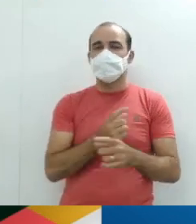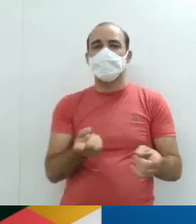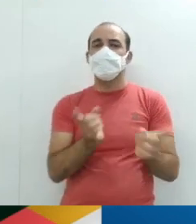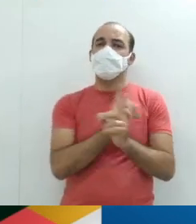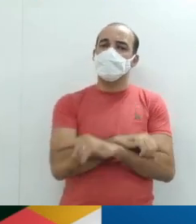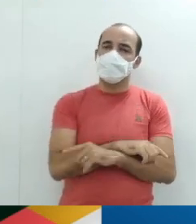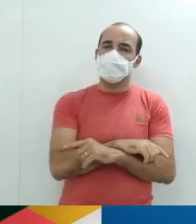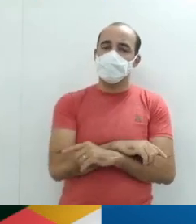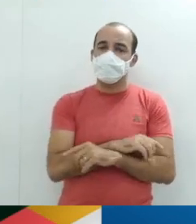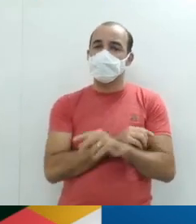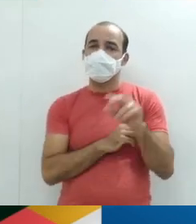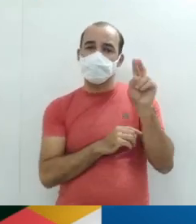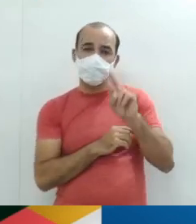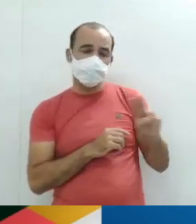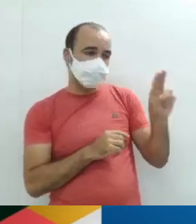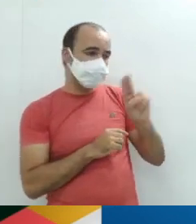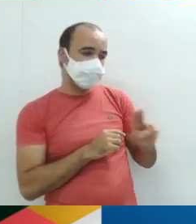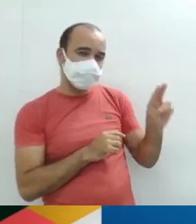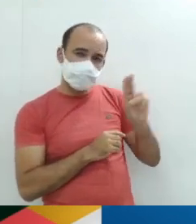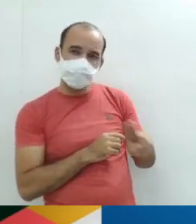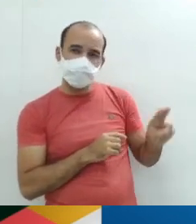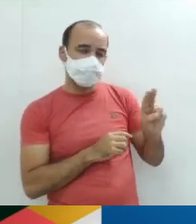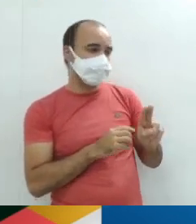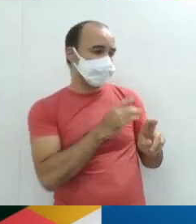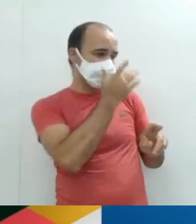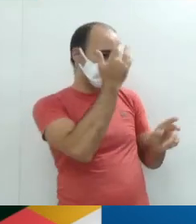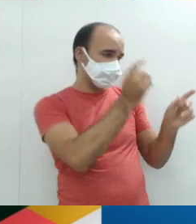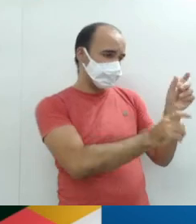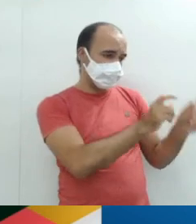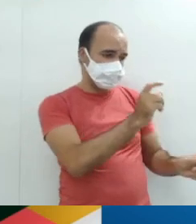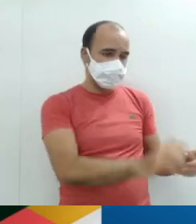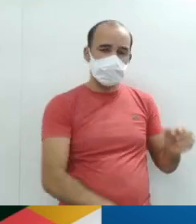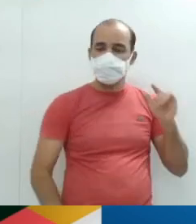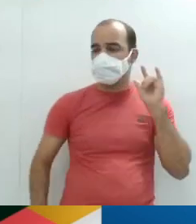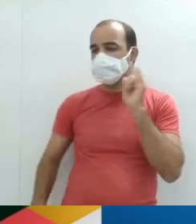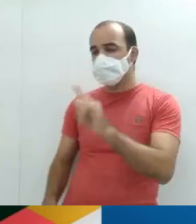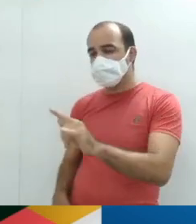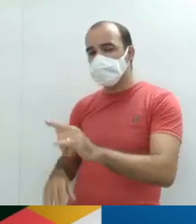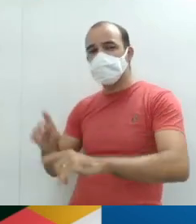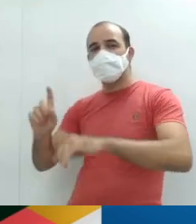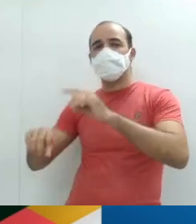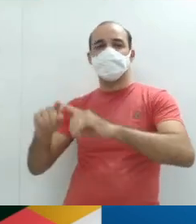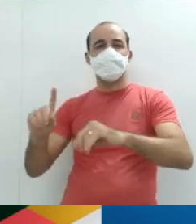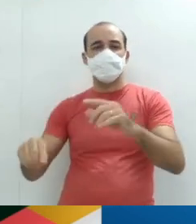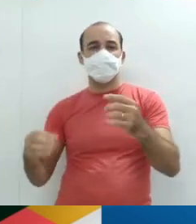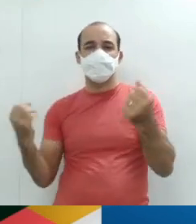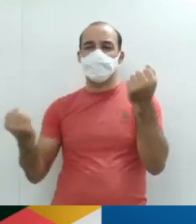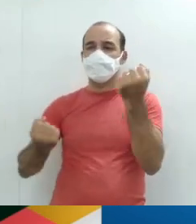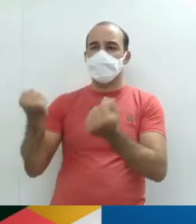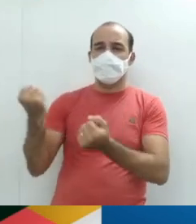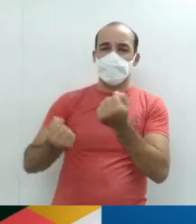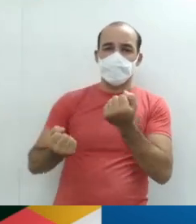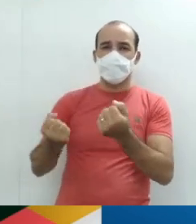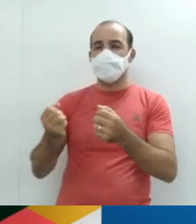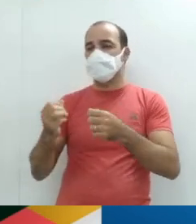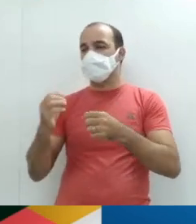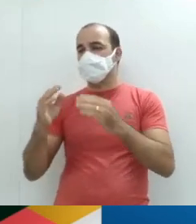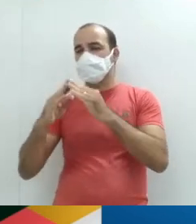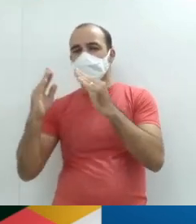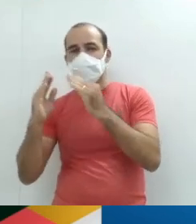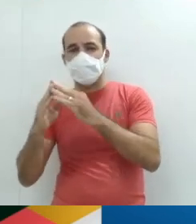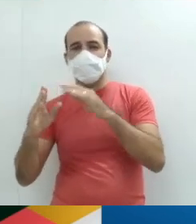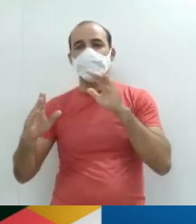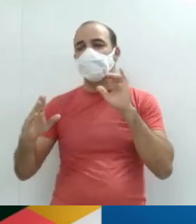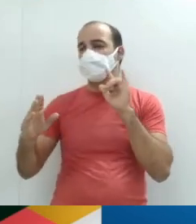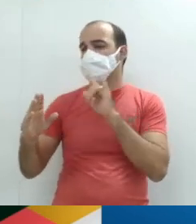isso? Nosso olhar, muitas vezes, para aquilo que é material é maior